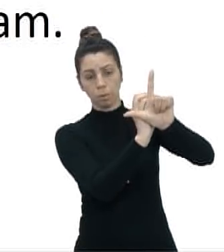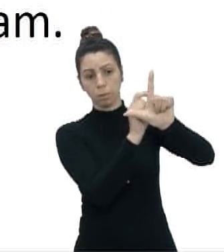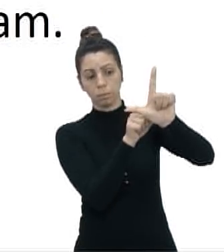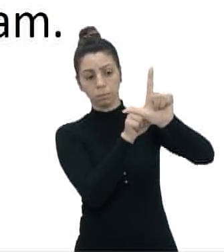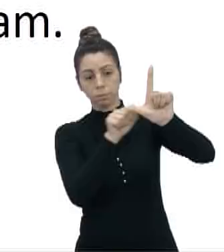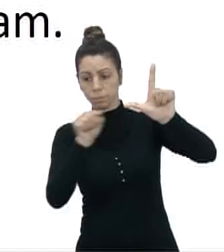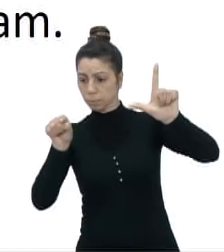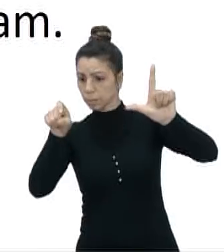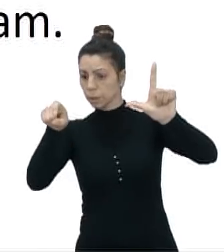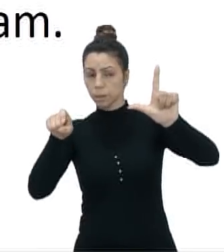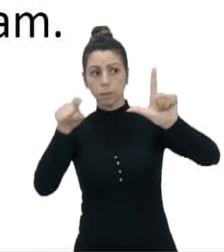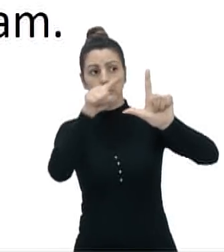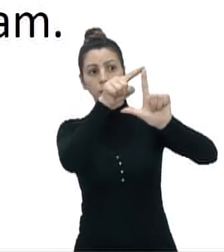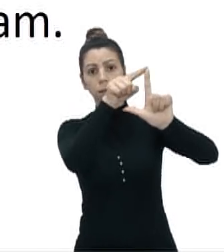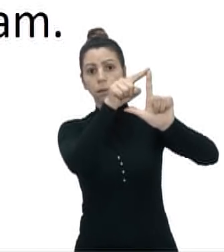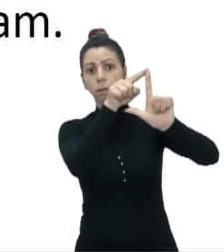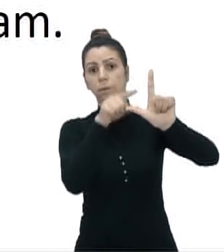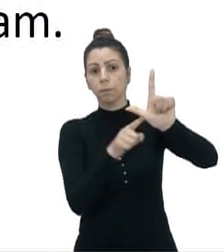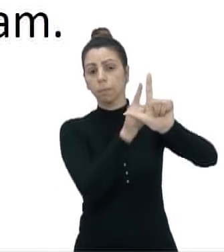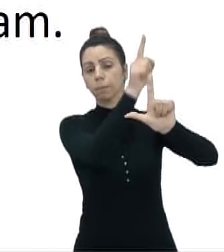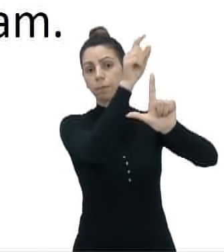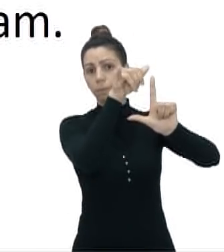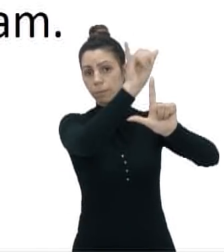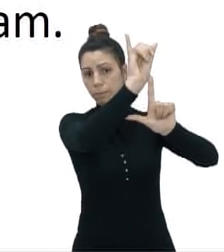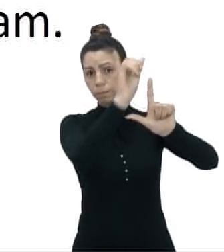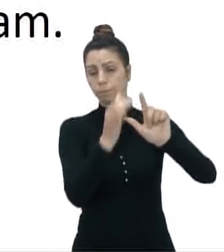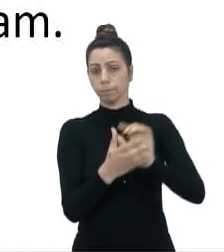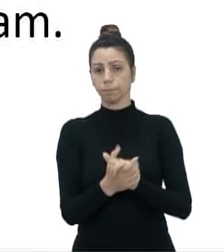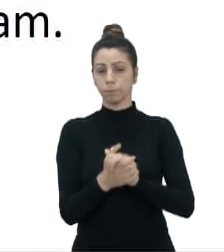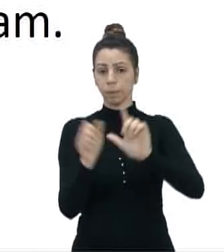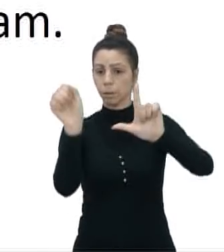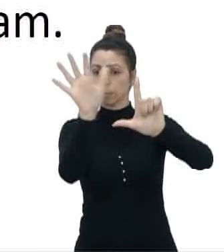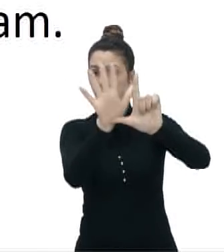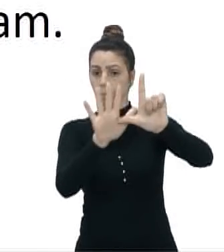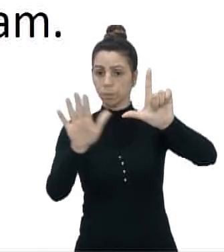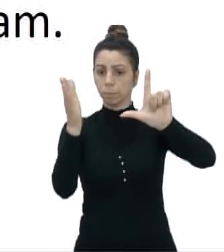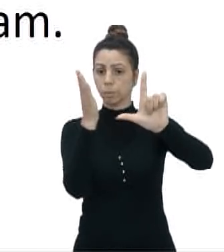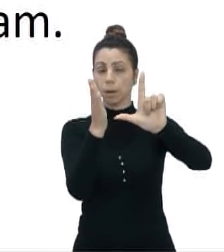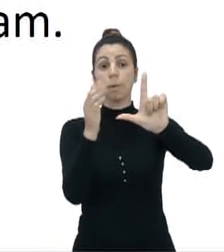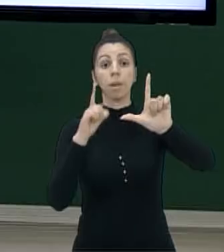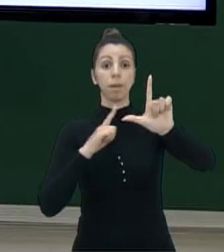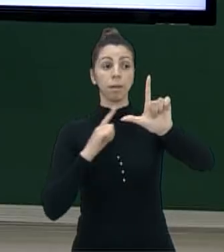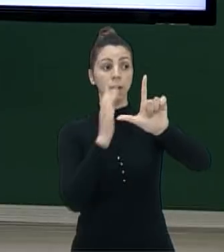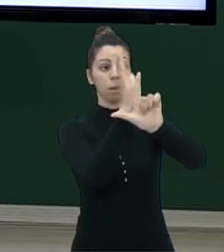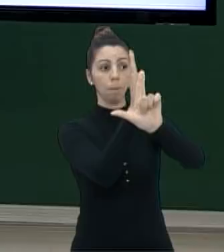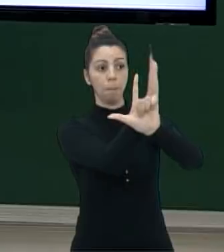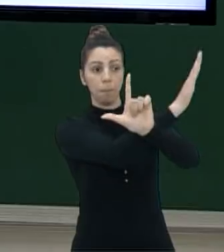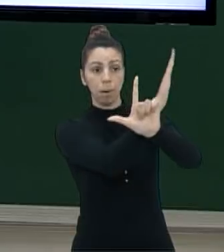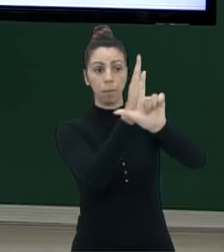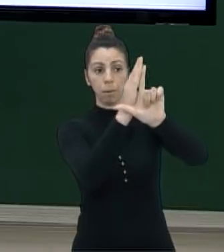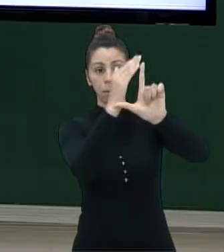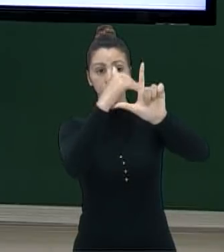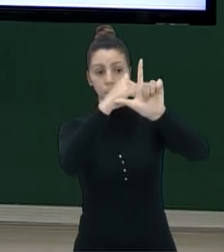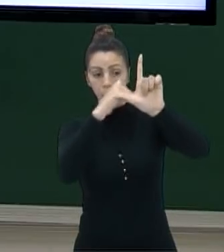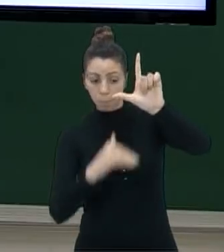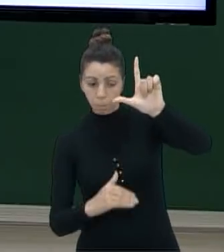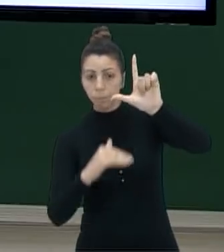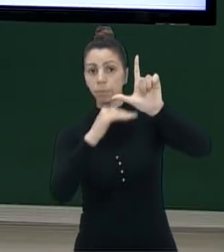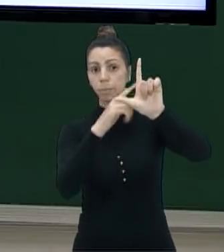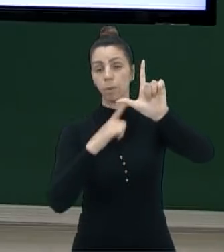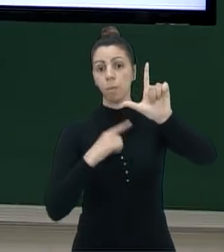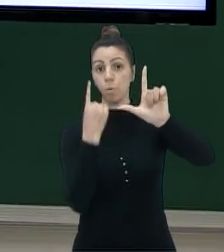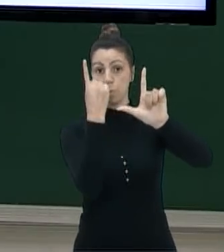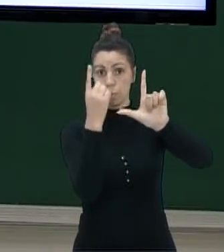o eixo X. Esse daqui é um quadrante. Então ele tem 4 quadrantes, mas aqui o mapa está desenhado em